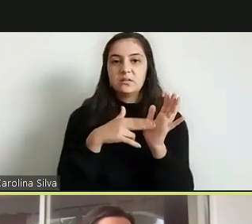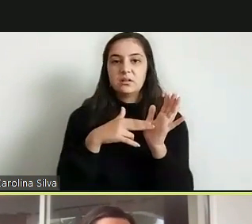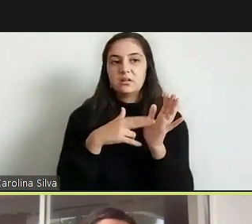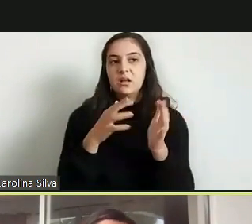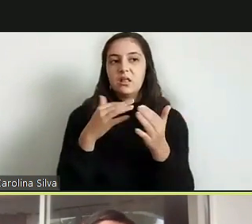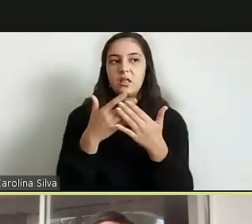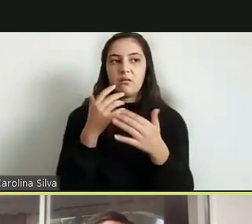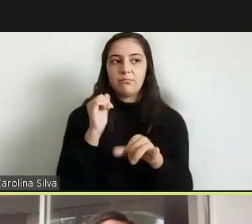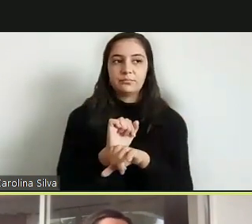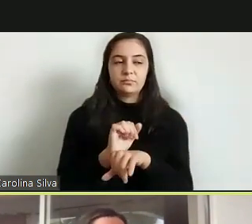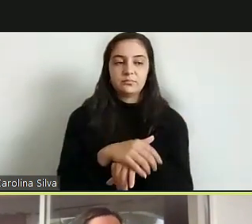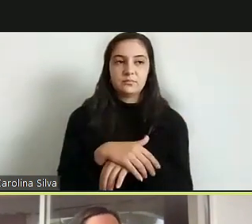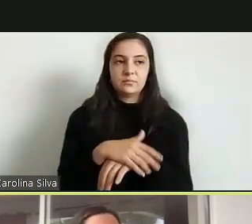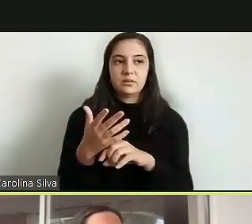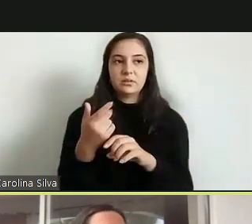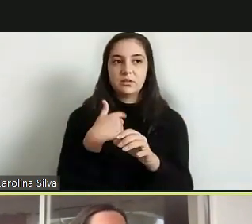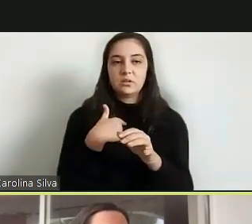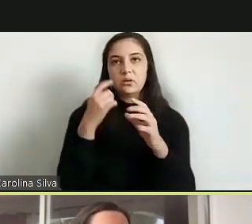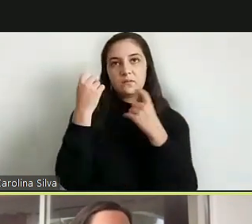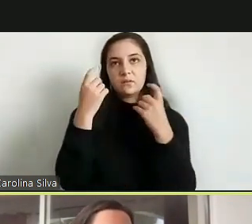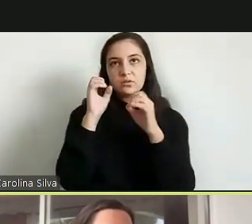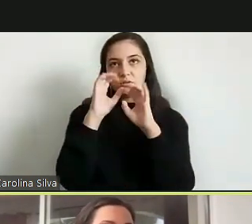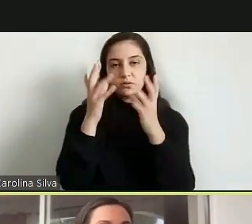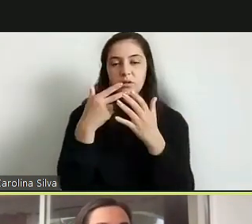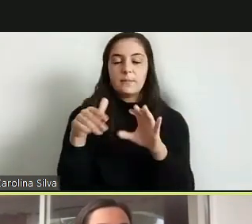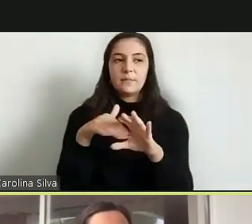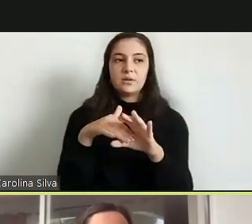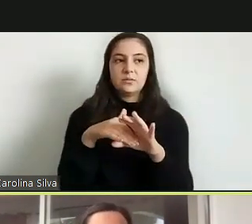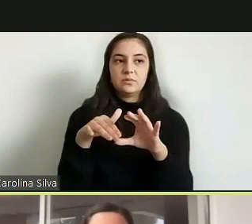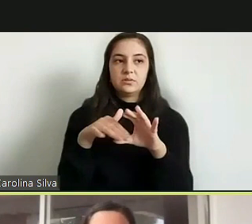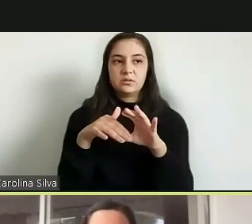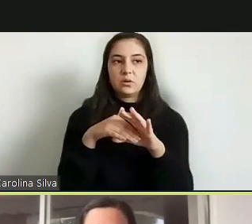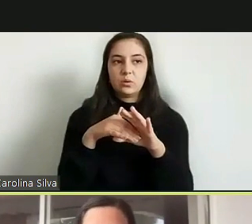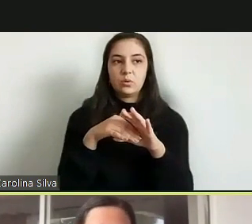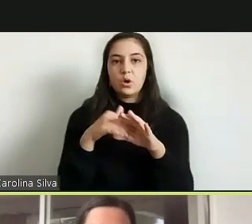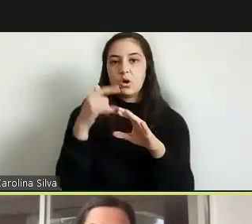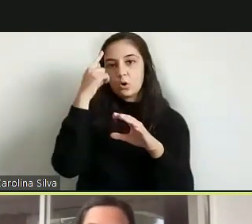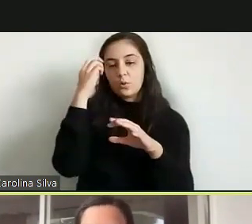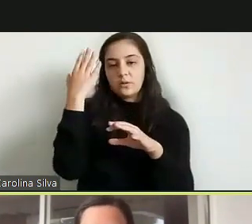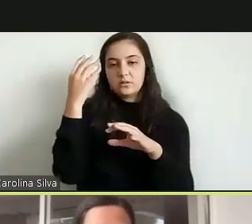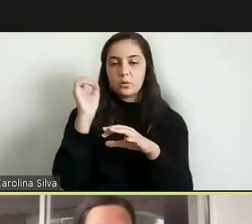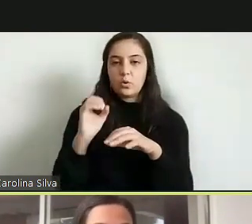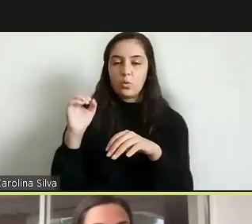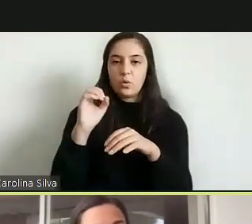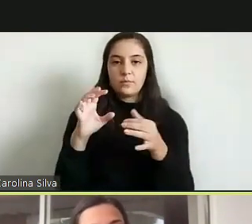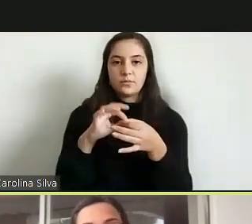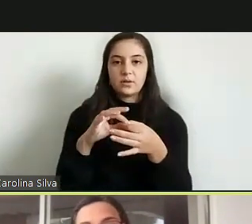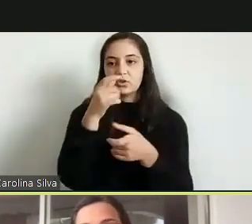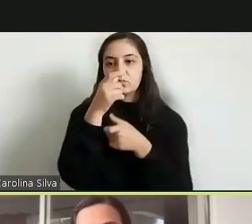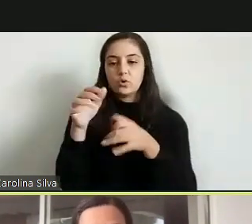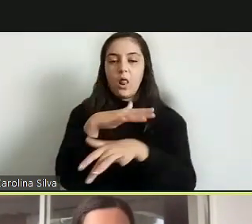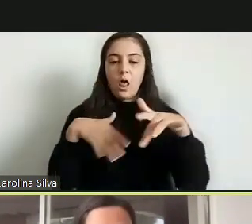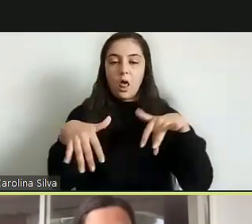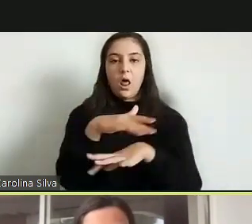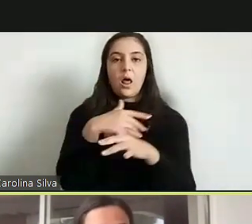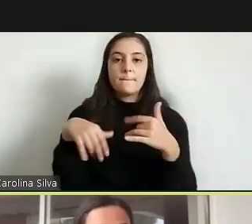contraproducente. Portanto, aqui breves reflexões. Participação leva à compreensão da estrutura em que as pessoas se envolvem, mas não